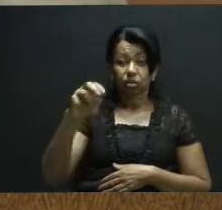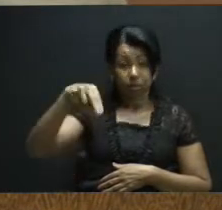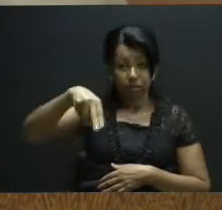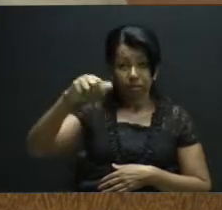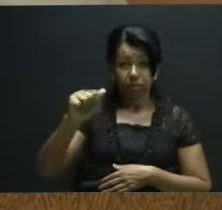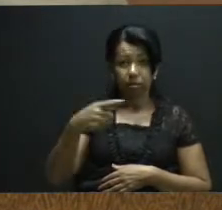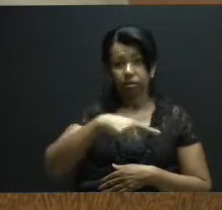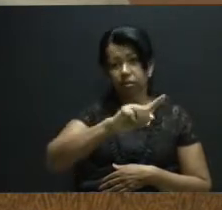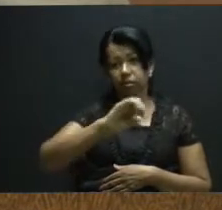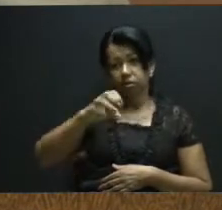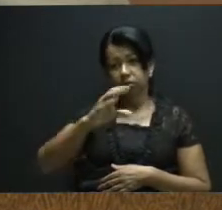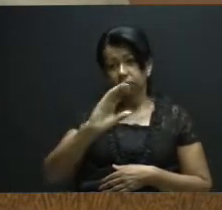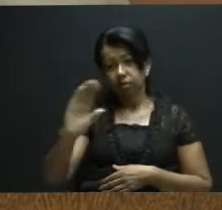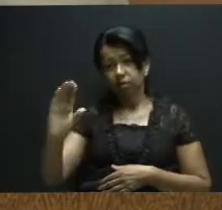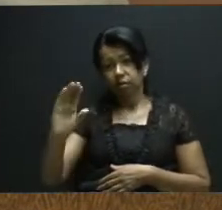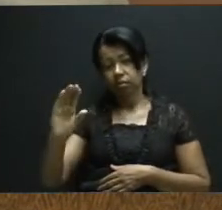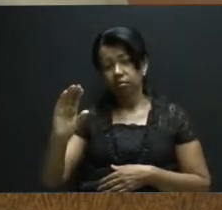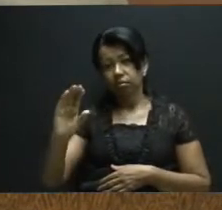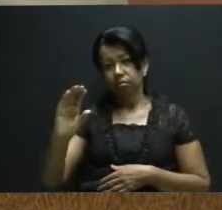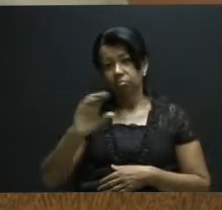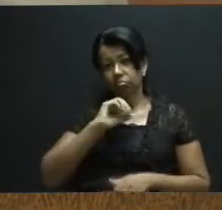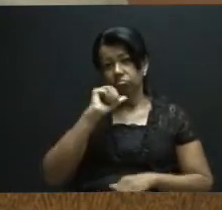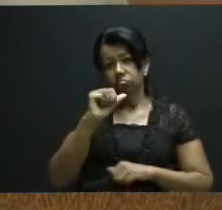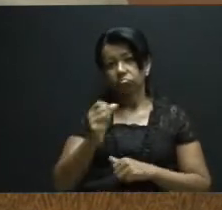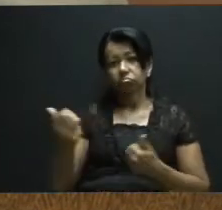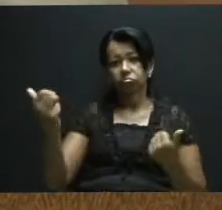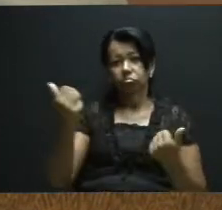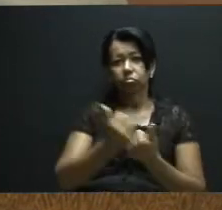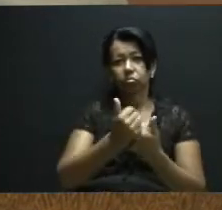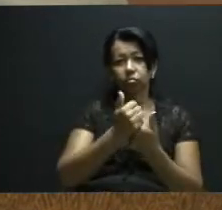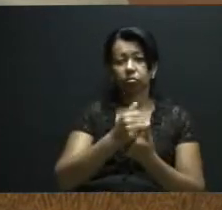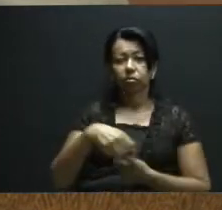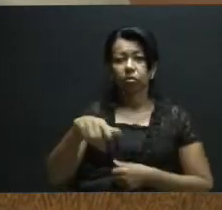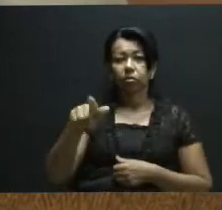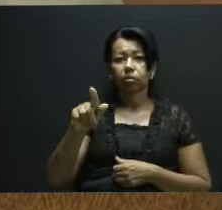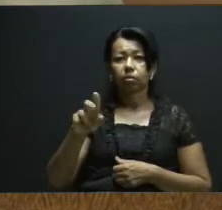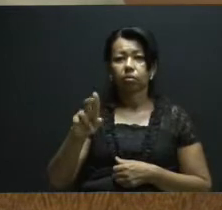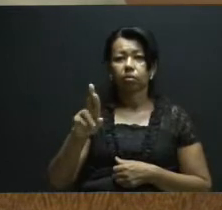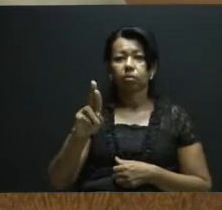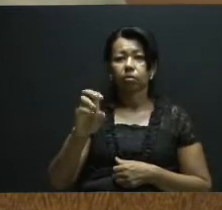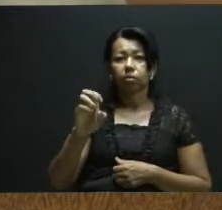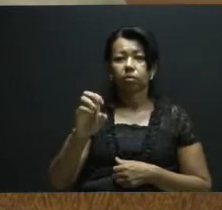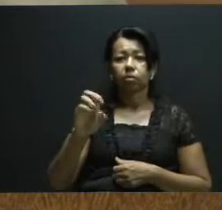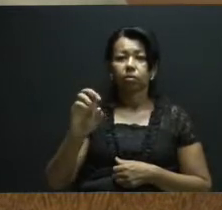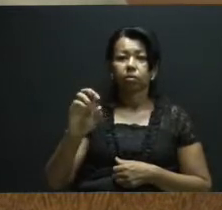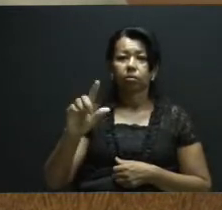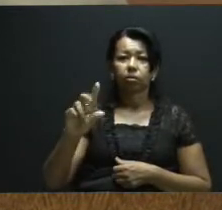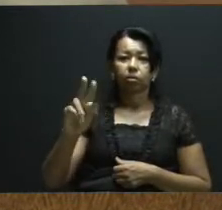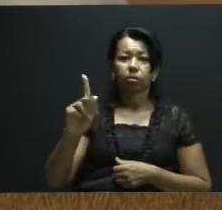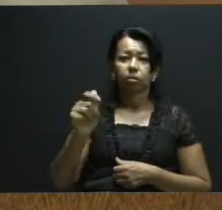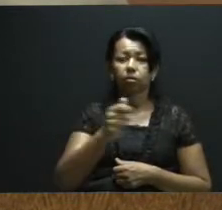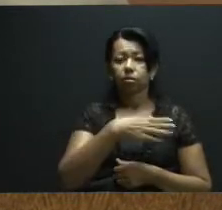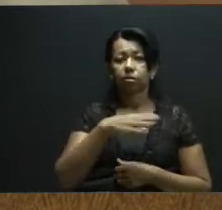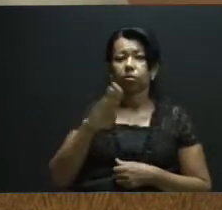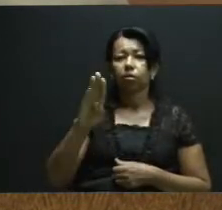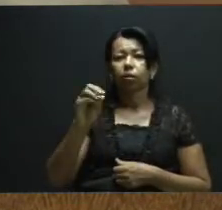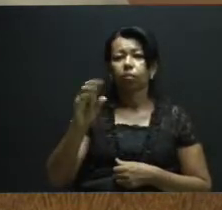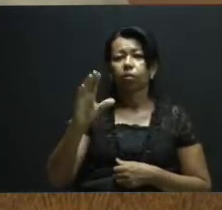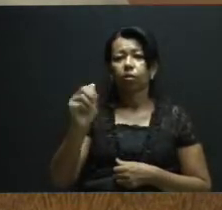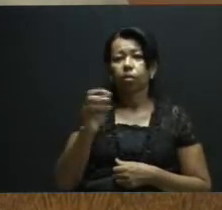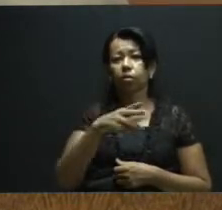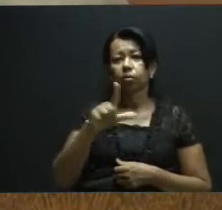amiense substituição de grelha boca de lobo no cruzamento da rua